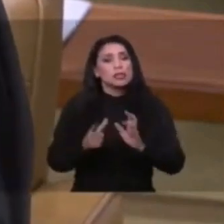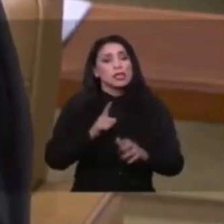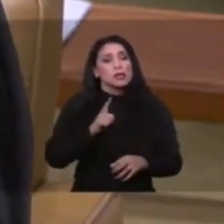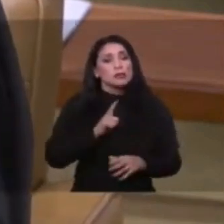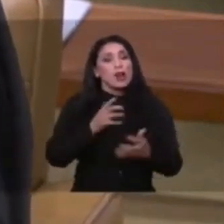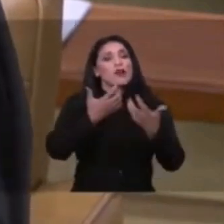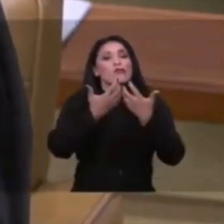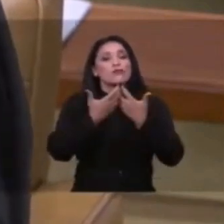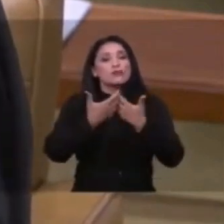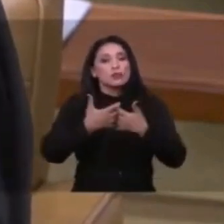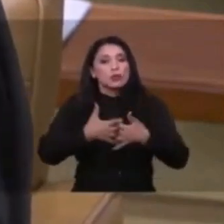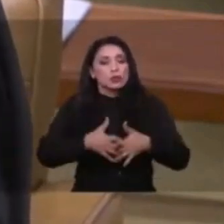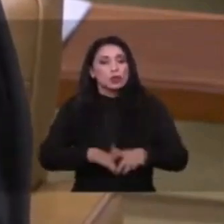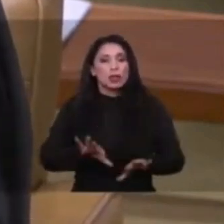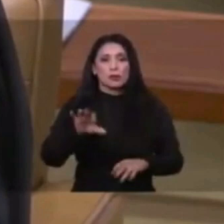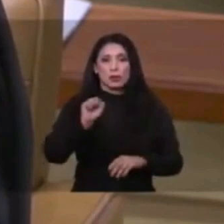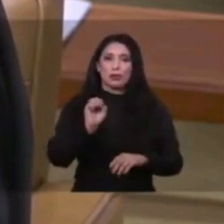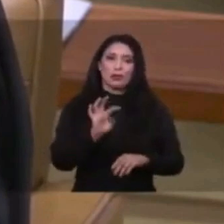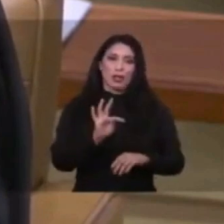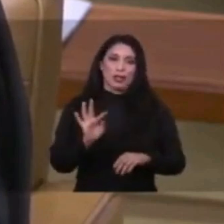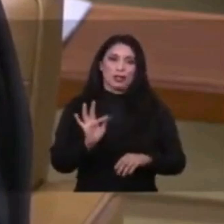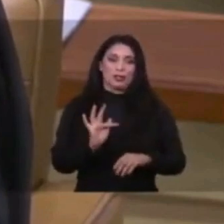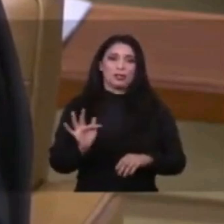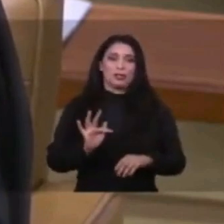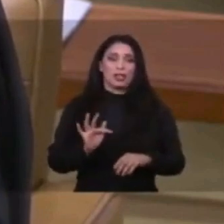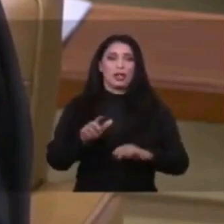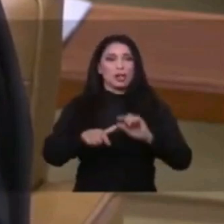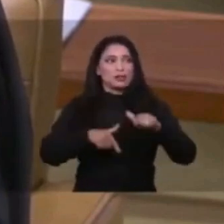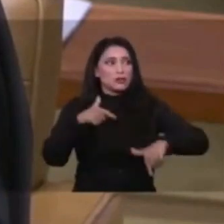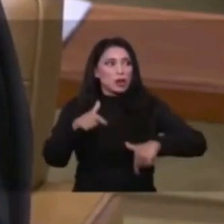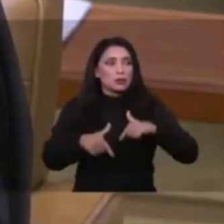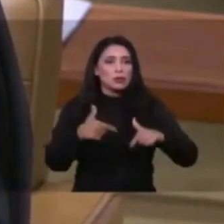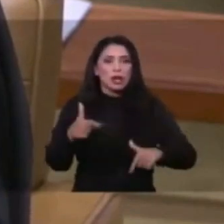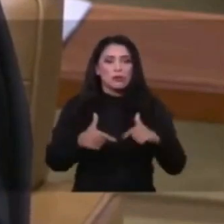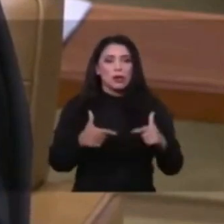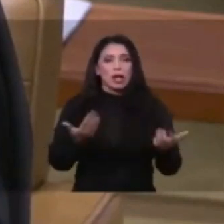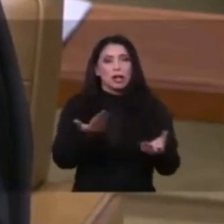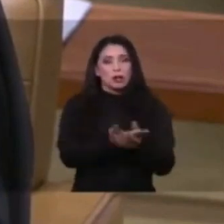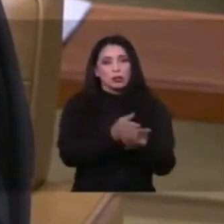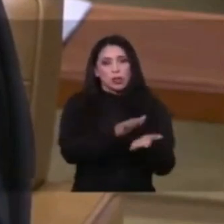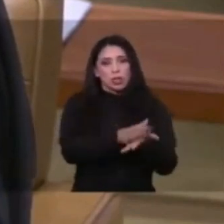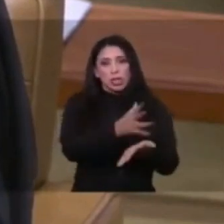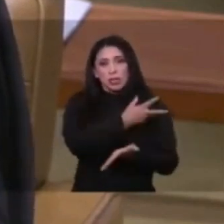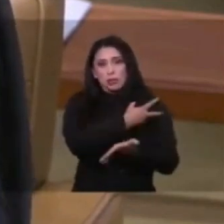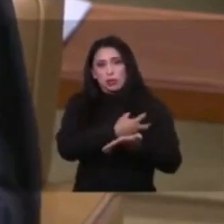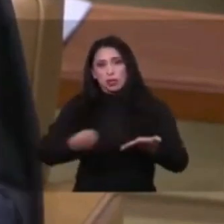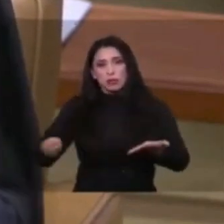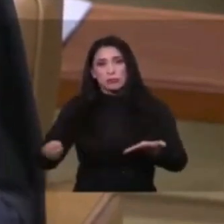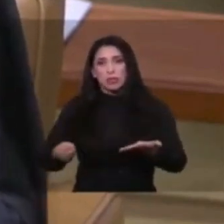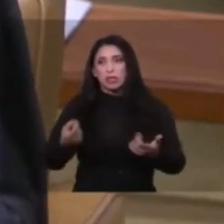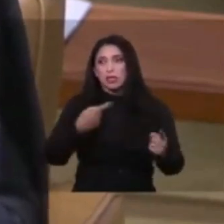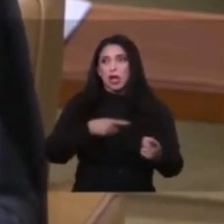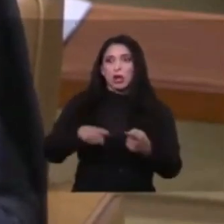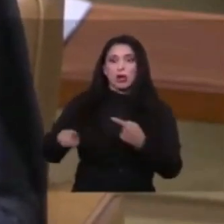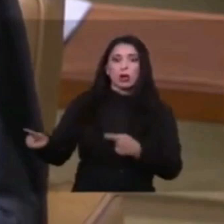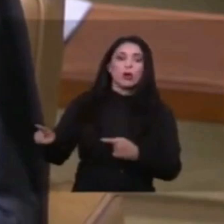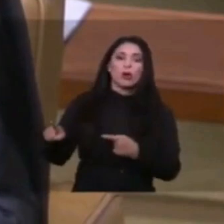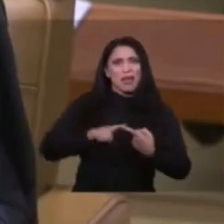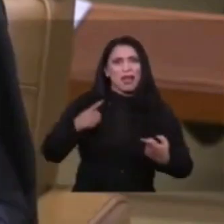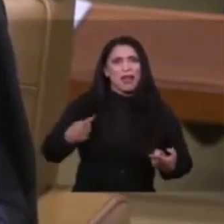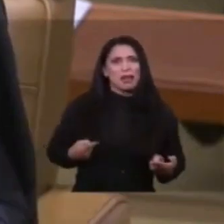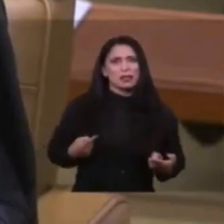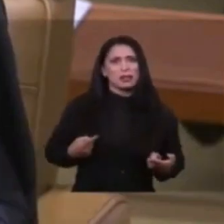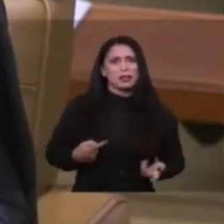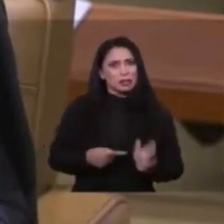ao funcionamento da Corte, ou mesmo a instauração de processos de impeachment contra membros deste